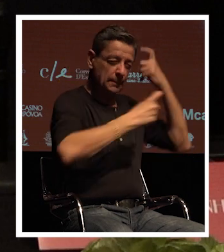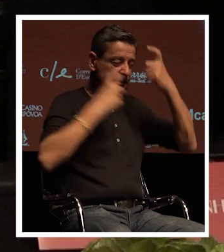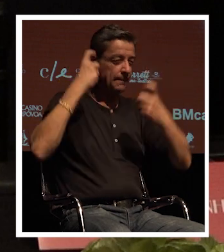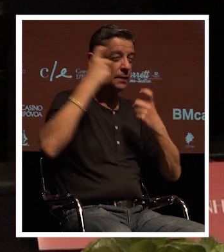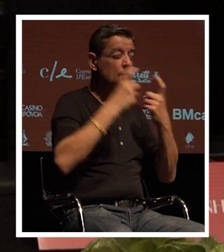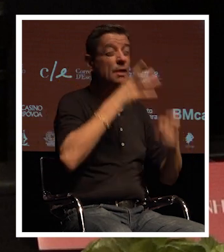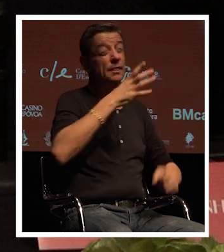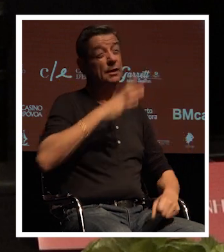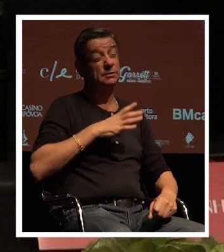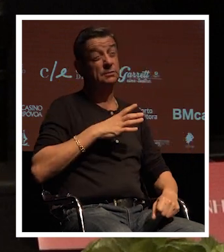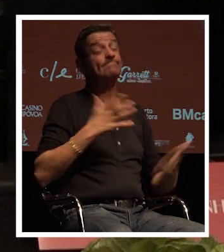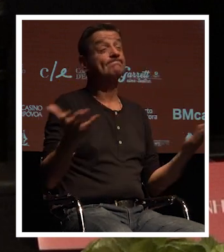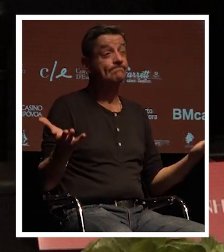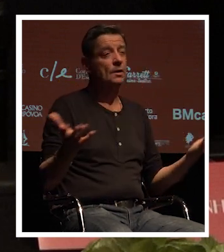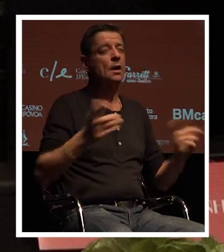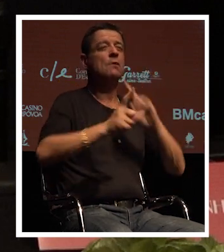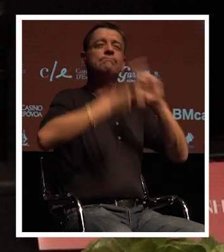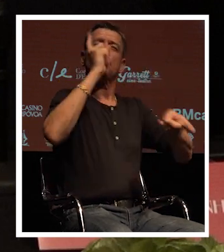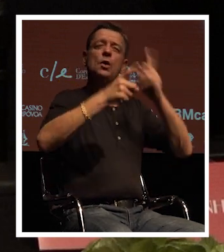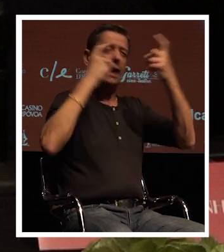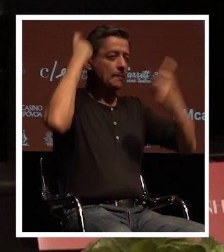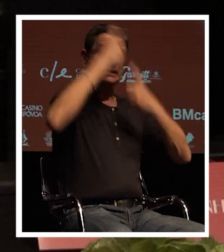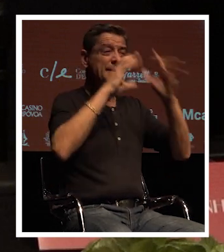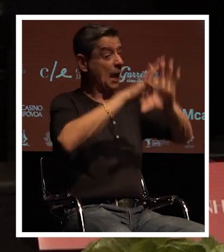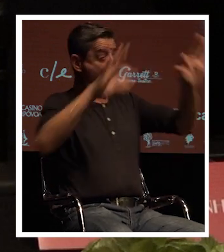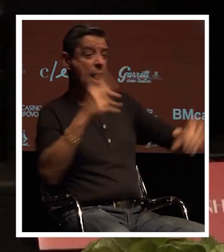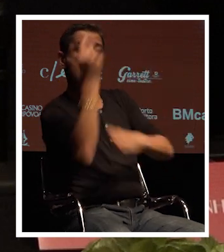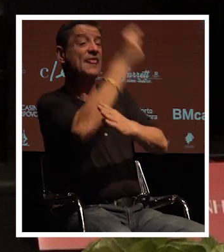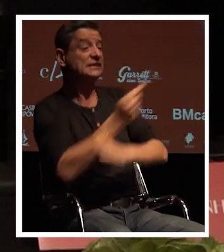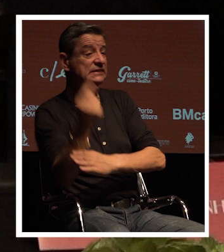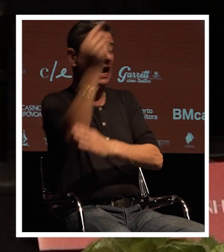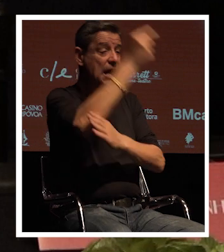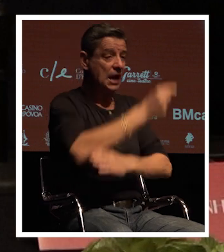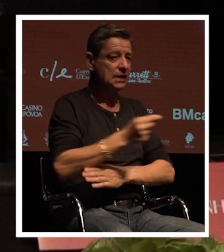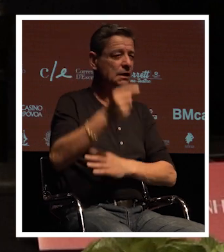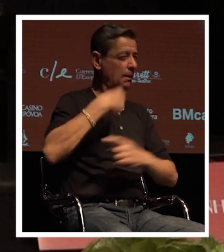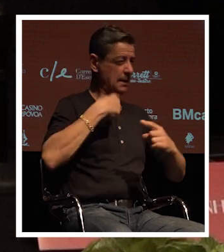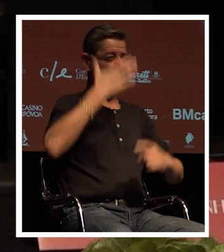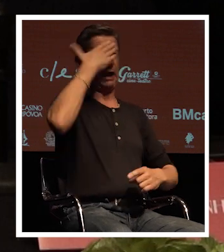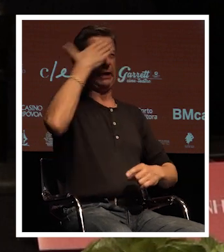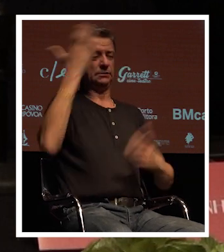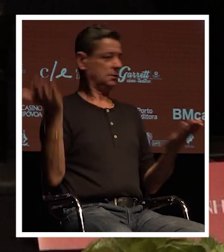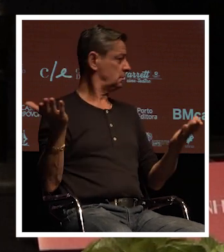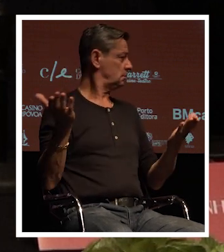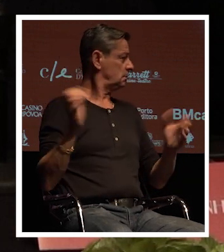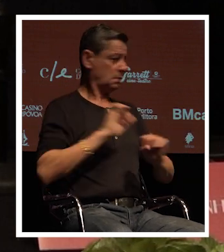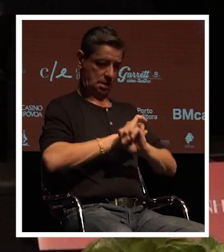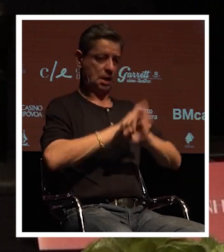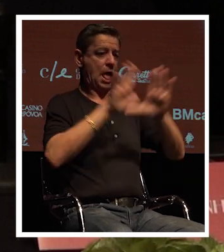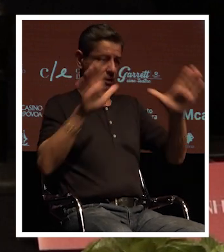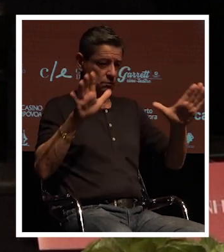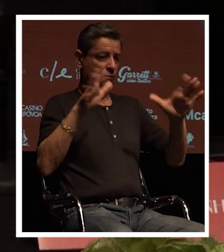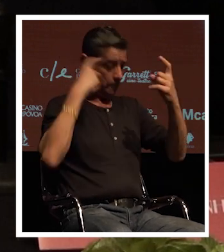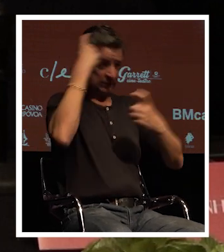e diz ah o pensamento é como um desenho e de repente na minha cabeça Claro